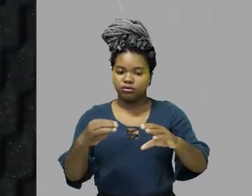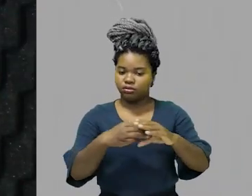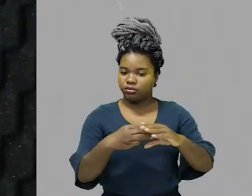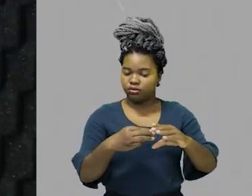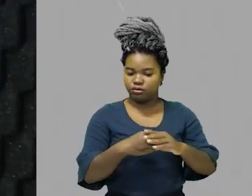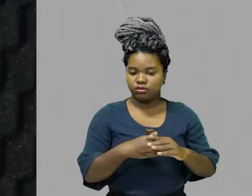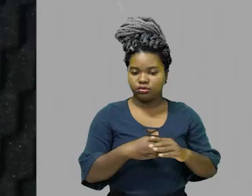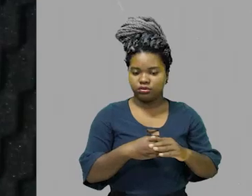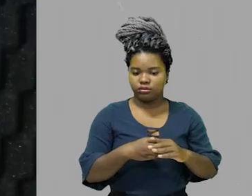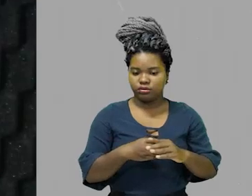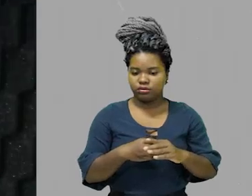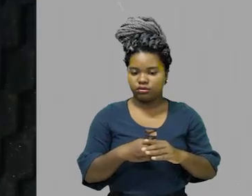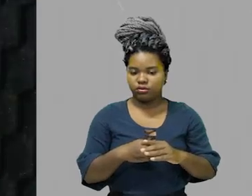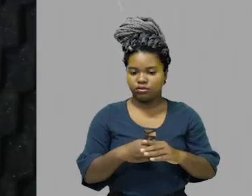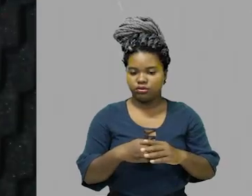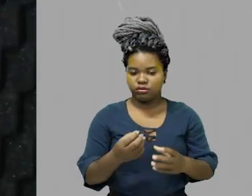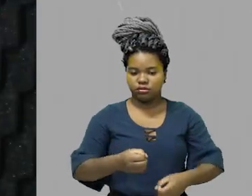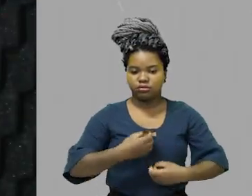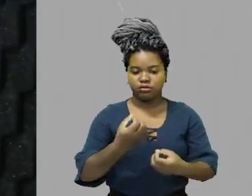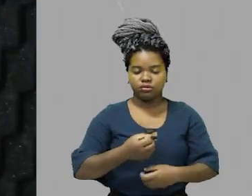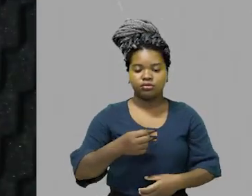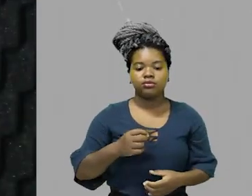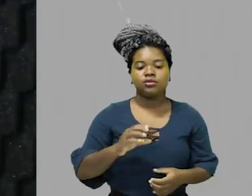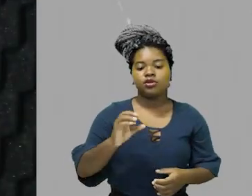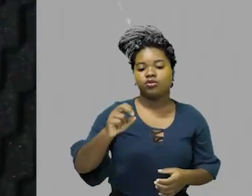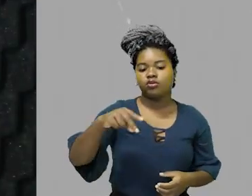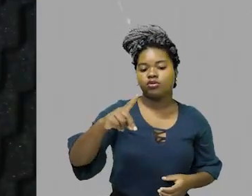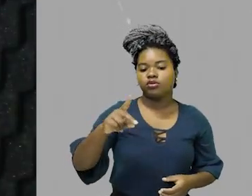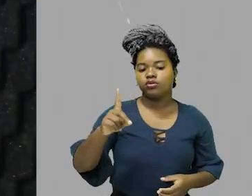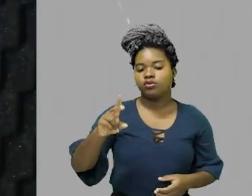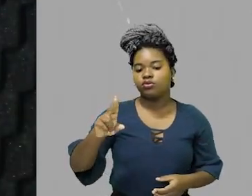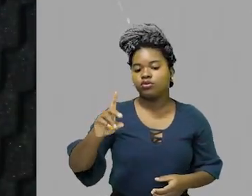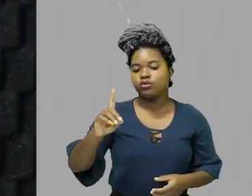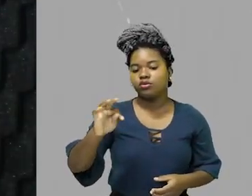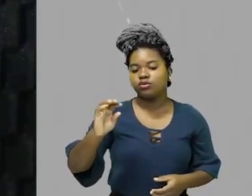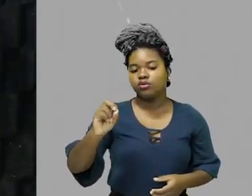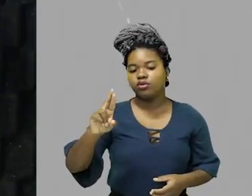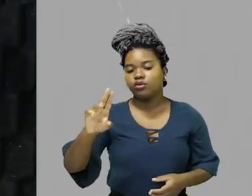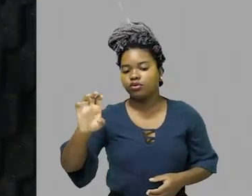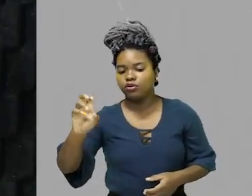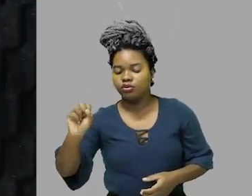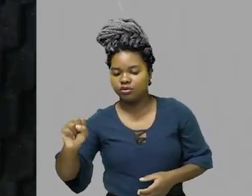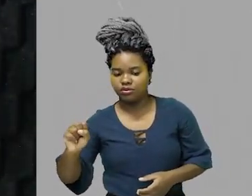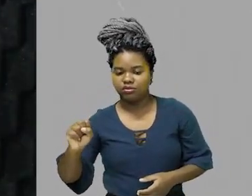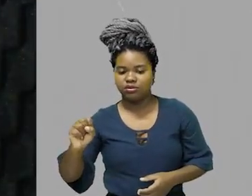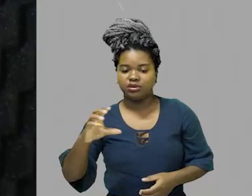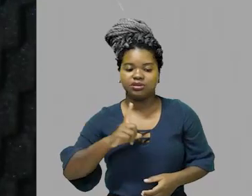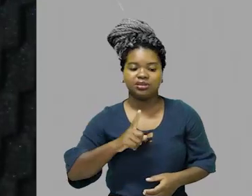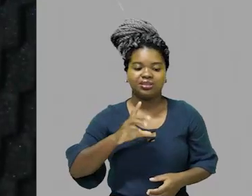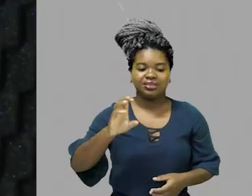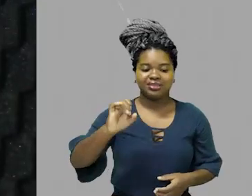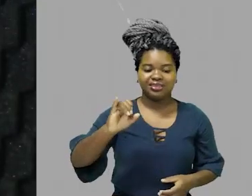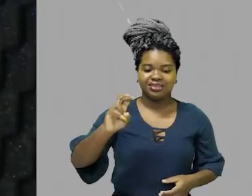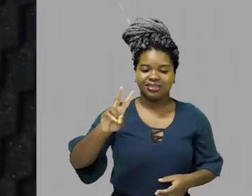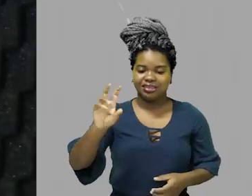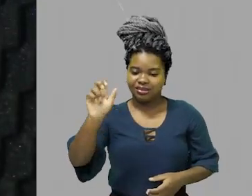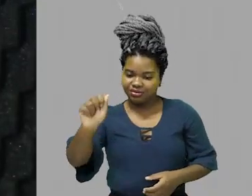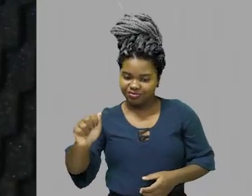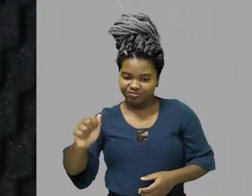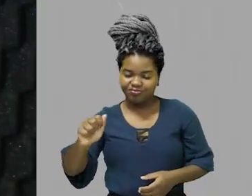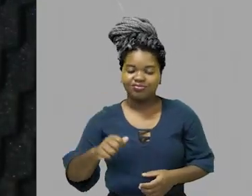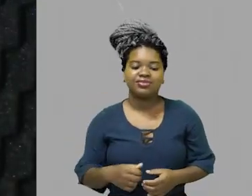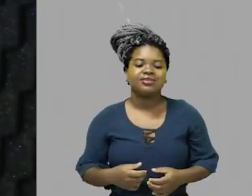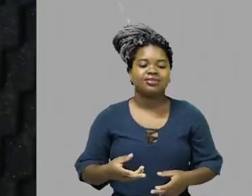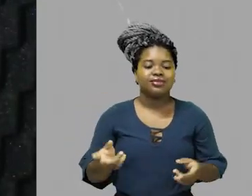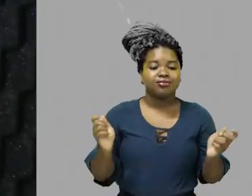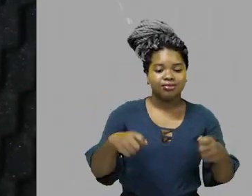formam o tecido dos vasos condutores, que auxiliam na condução da seiva. Então, nós podemos